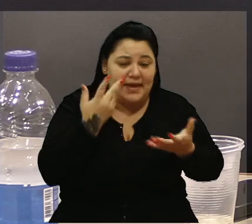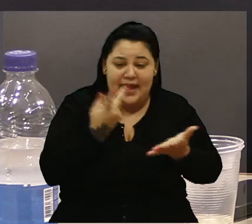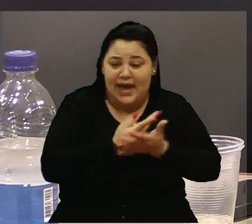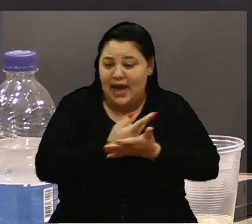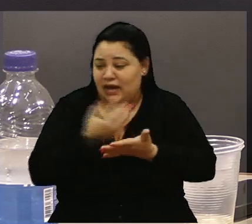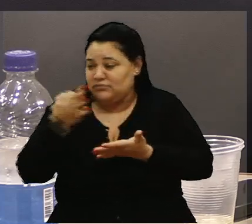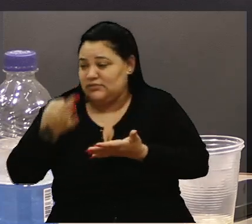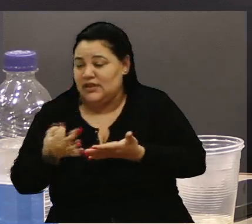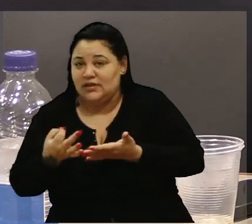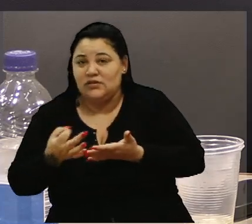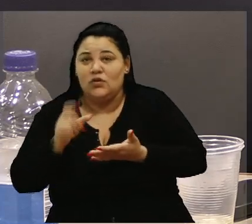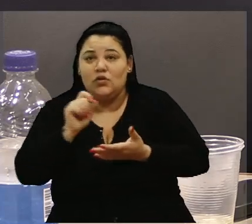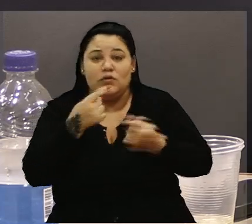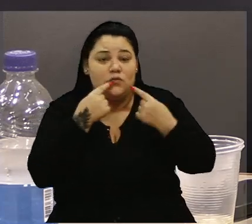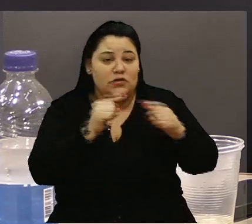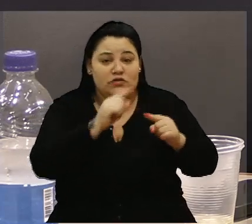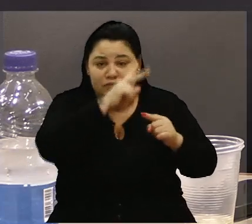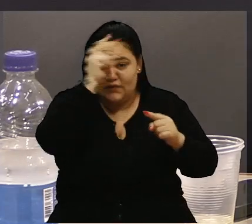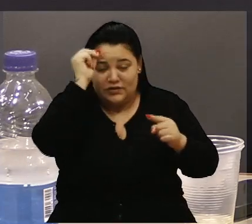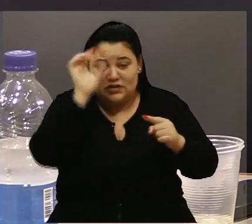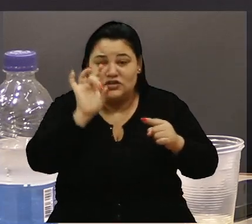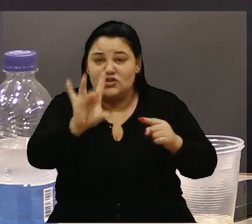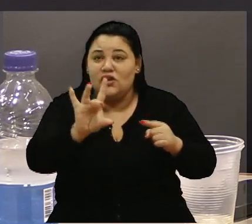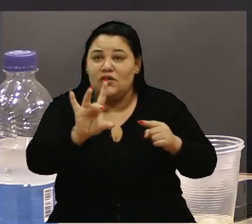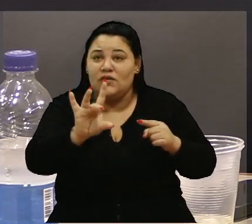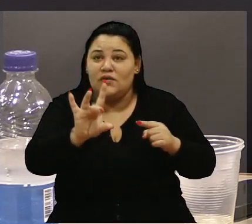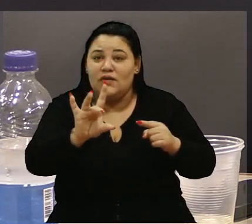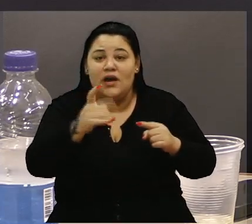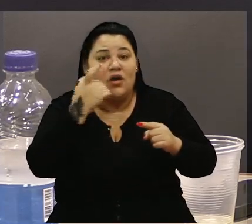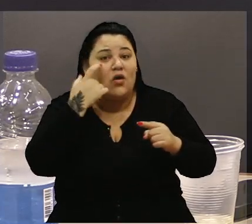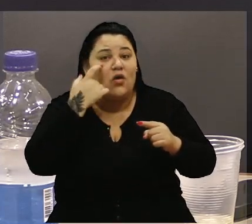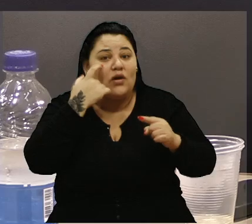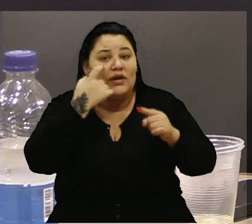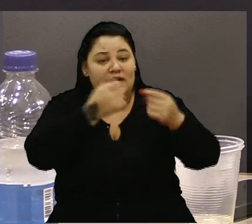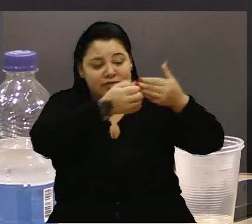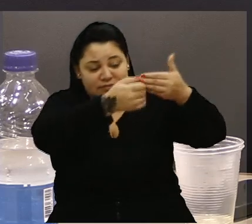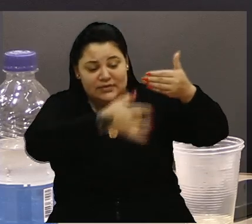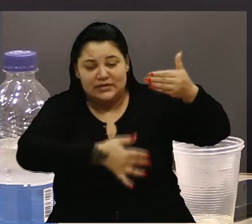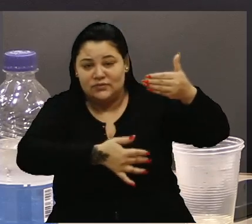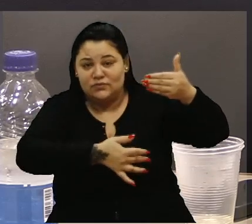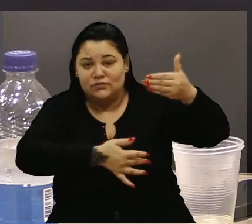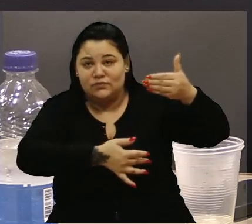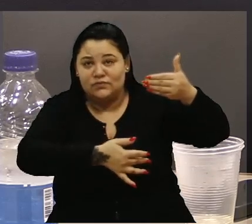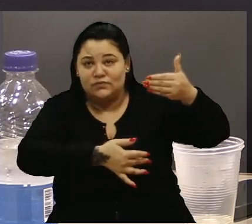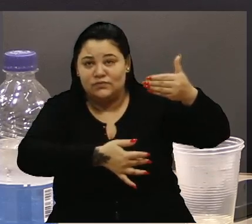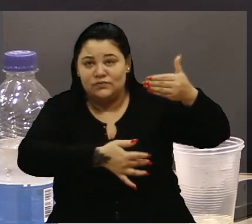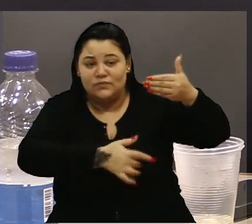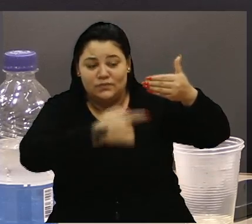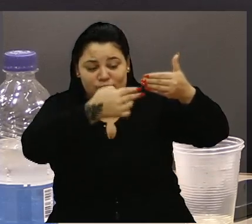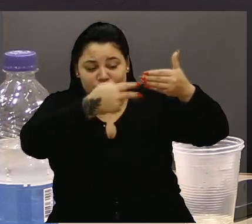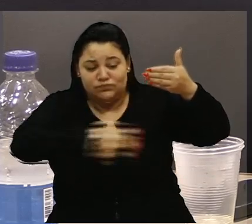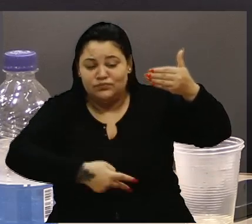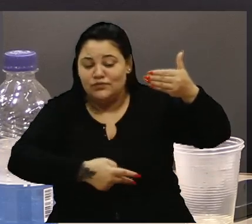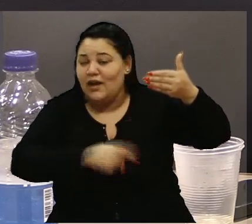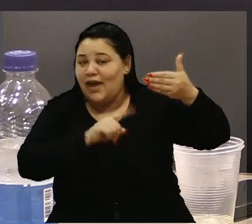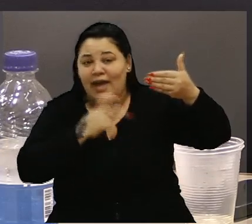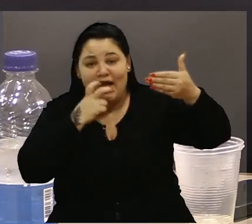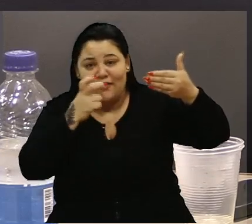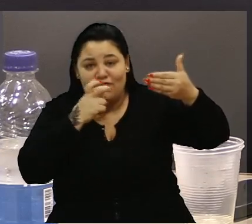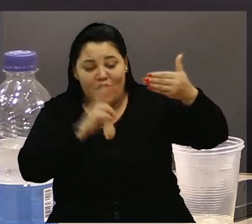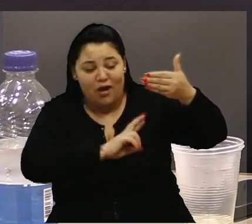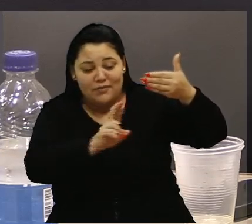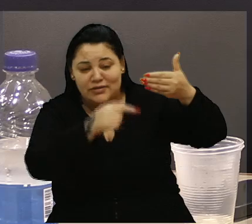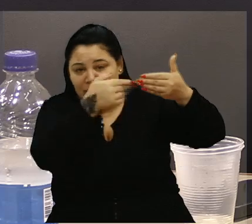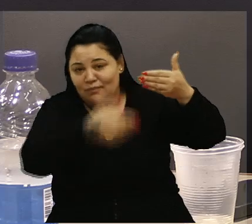aqui do prefeito, como o vereador Eloy Friso falou, basta a gente olhar os comentários no vídeo dele. Ali está a voz do povo, ali está o que o povo está falando e a opinião